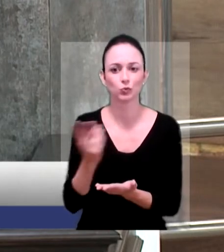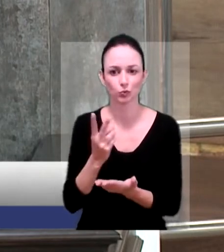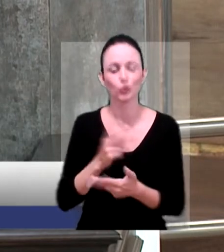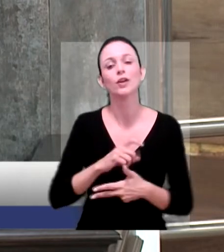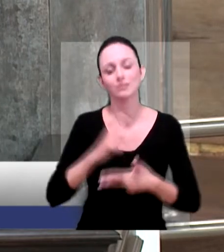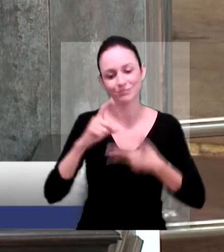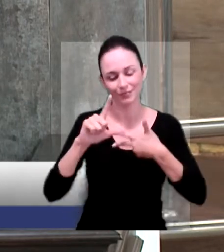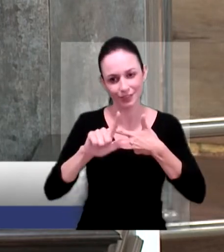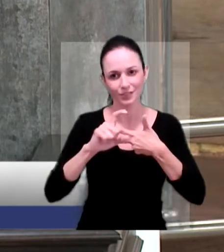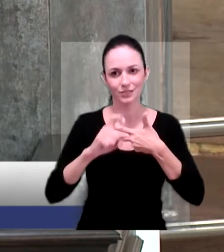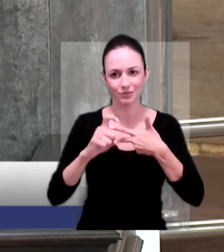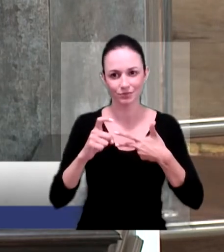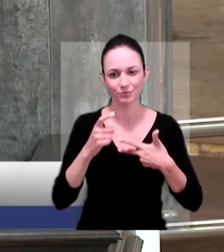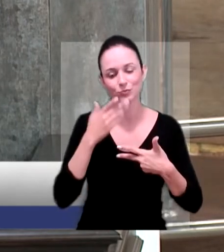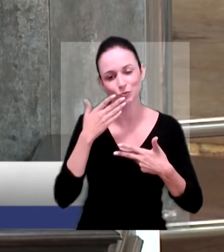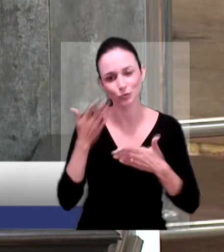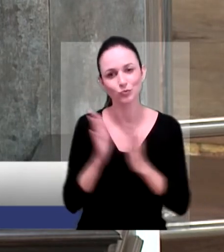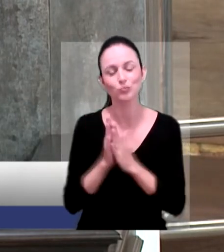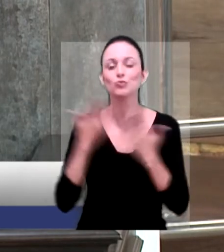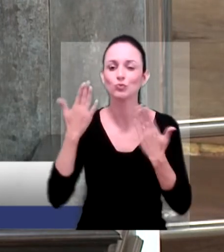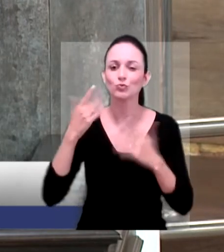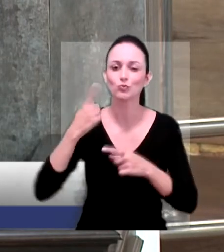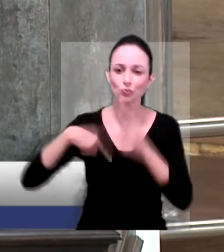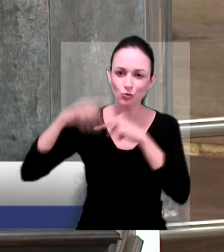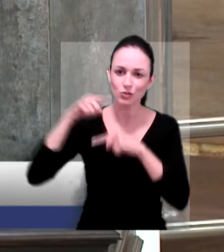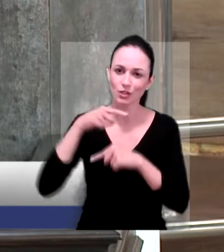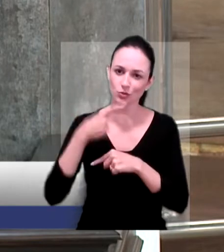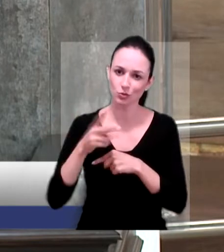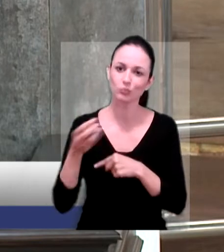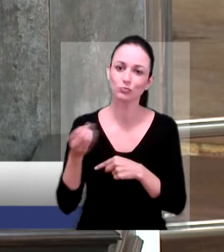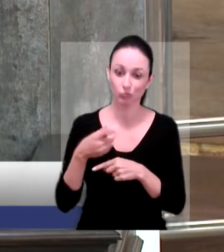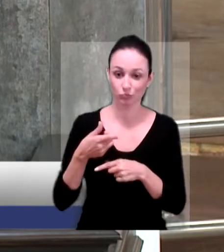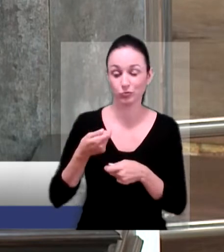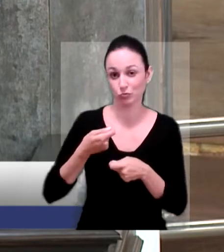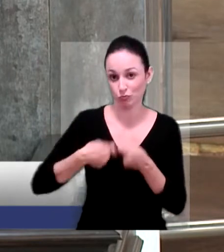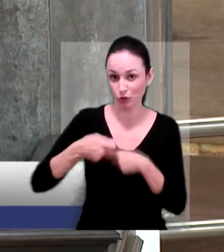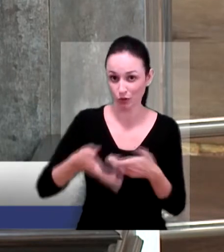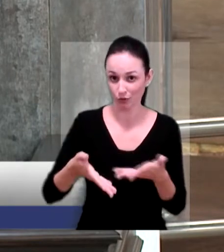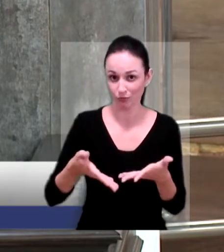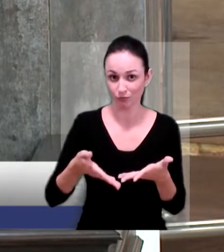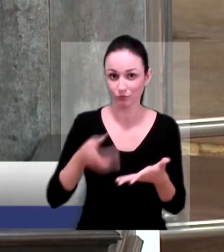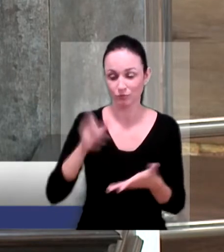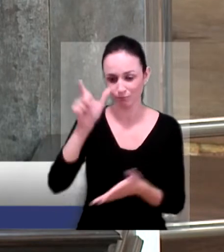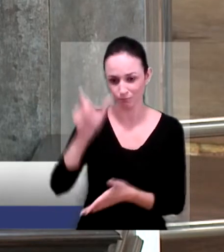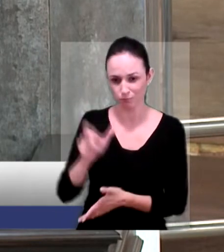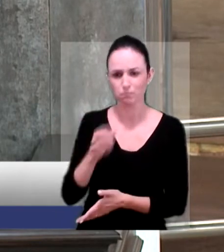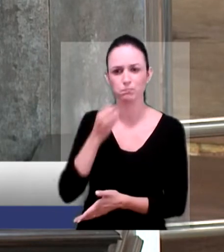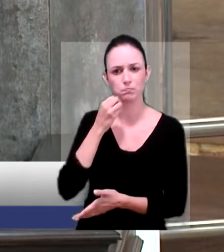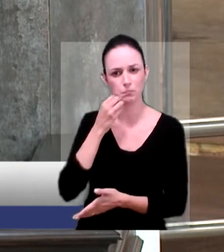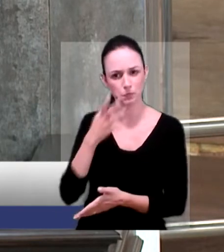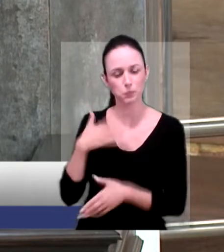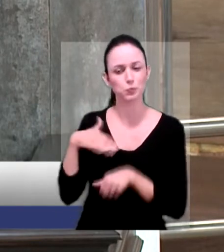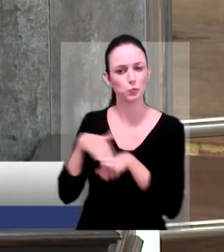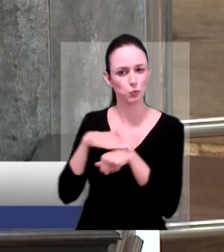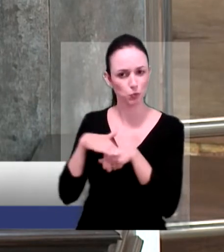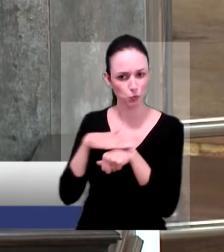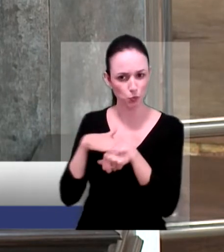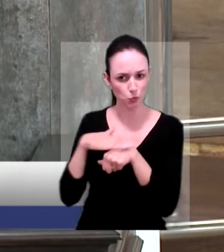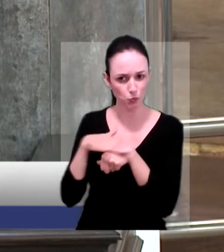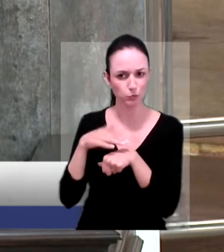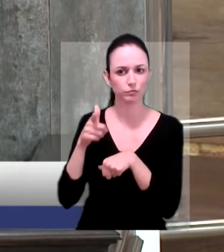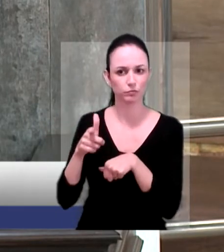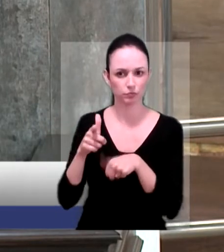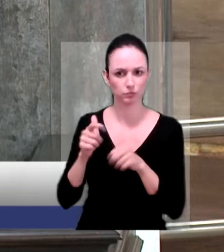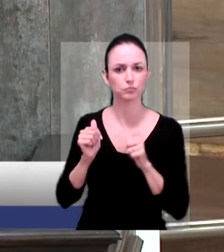nessa nova gestão. Porque o senhor é uma pessoa idônea. Das vezes que nós conversamos, o senhor já se demonstrou isso. Me